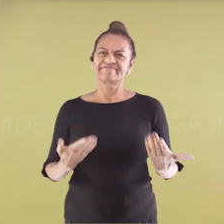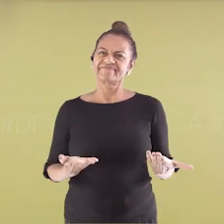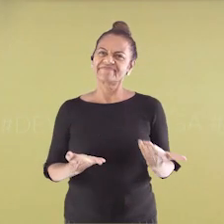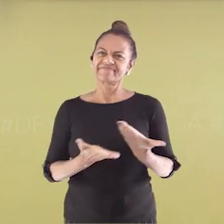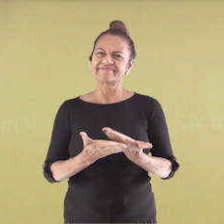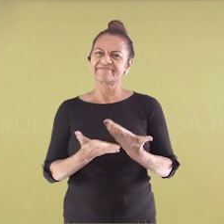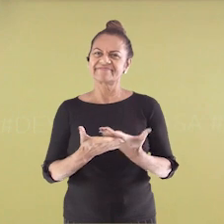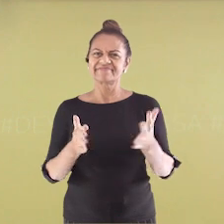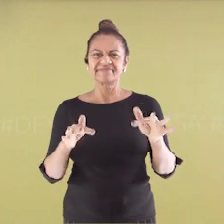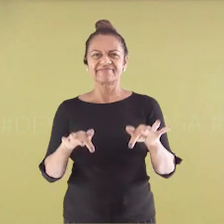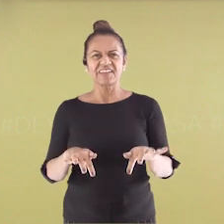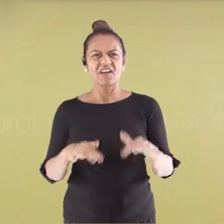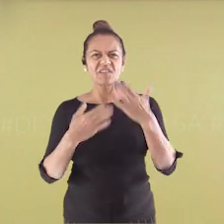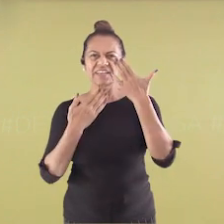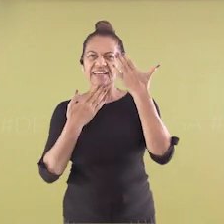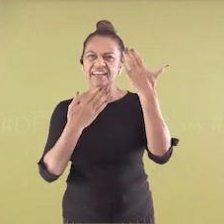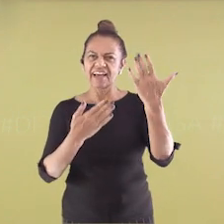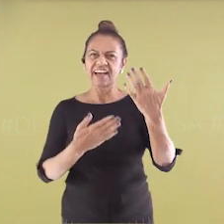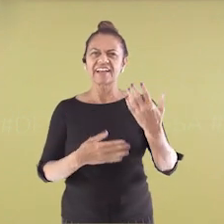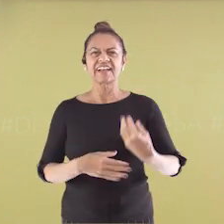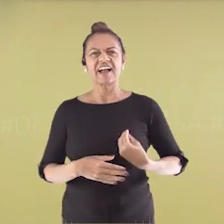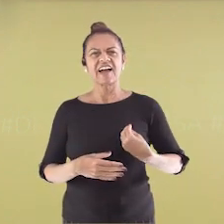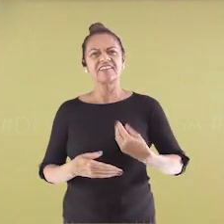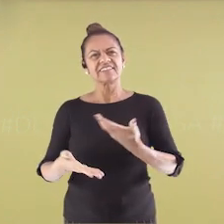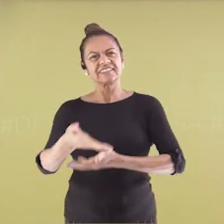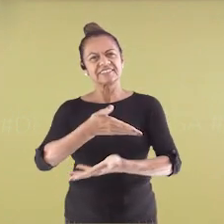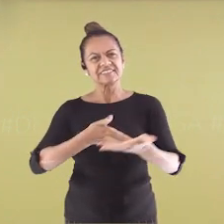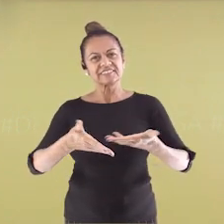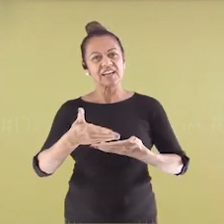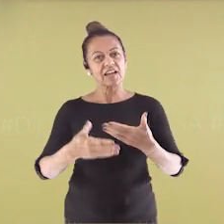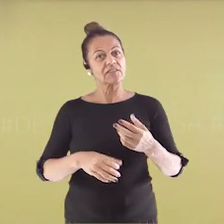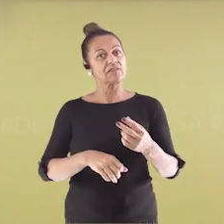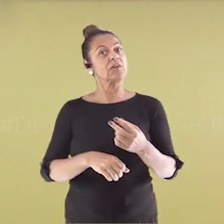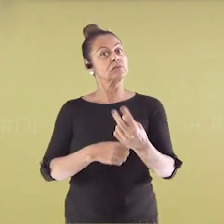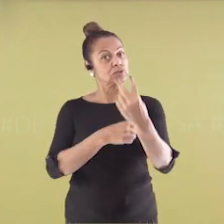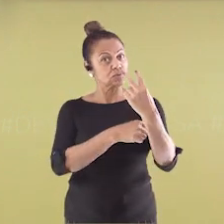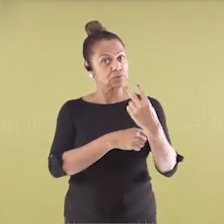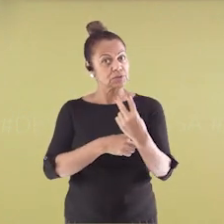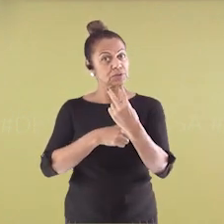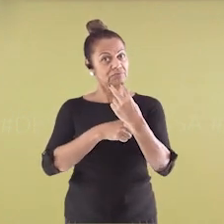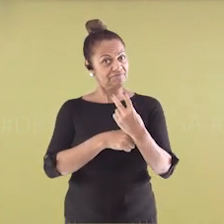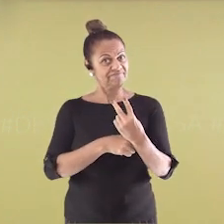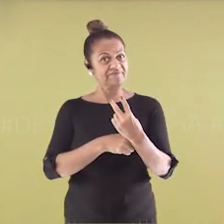Nossa aula vai ficando por aqui. Muito obrigado pela presença de vocês. Fiquem